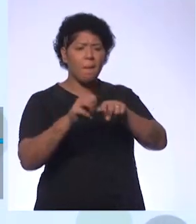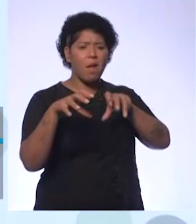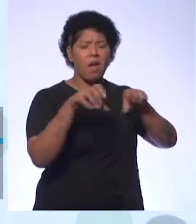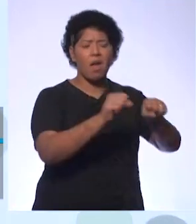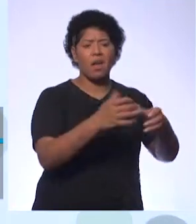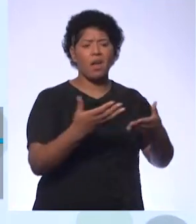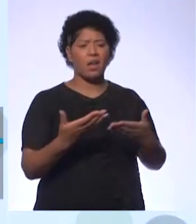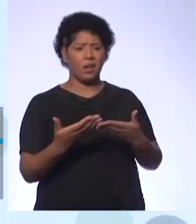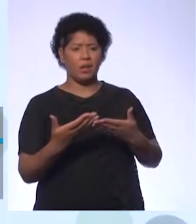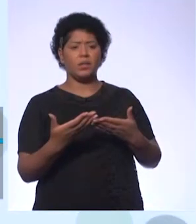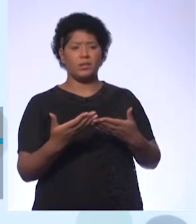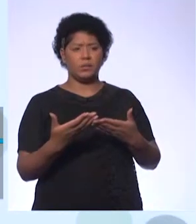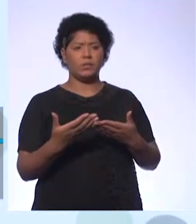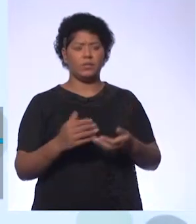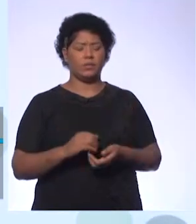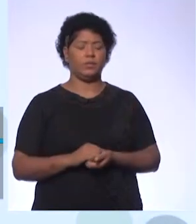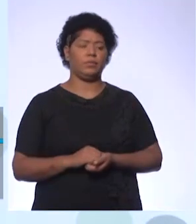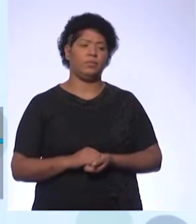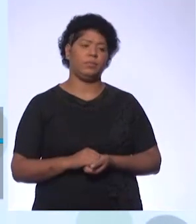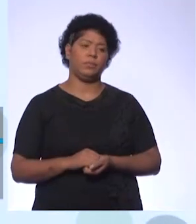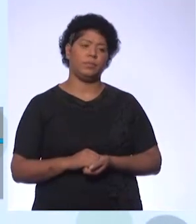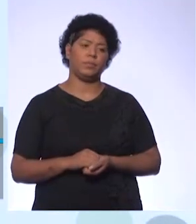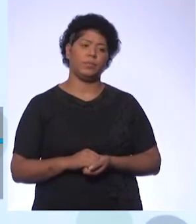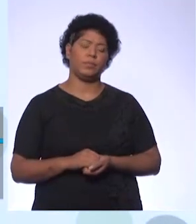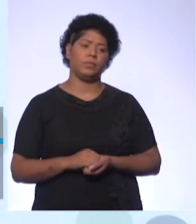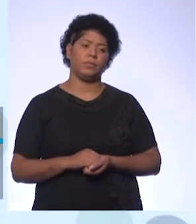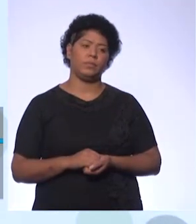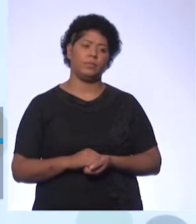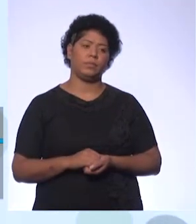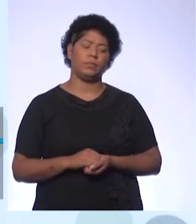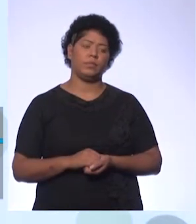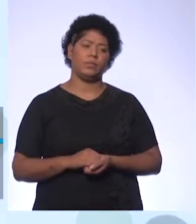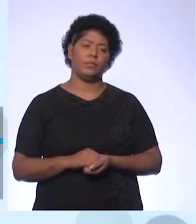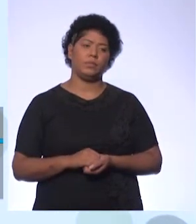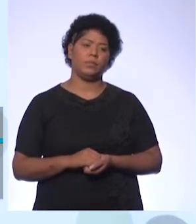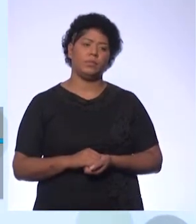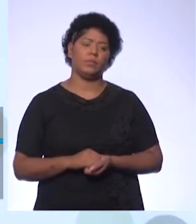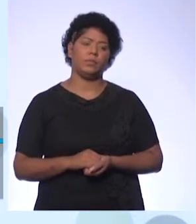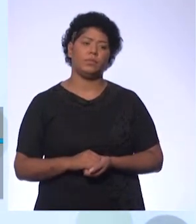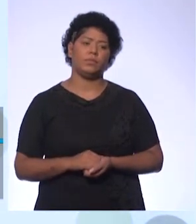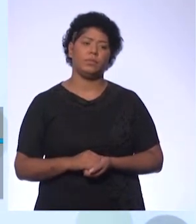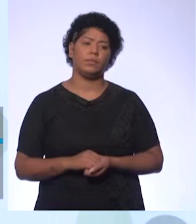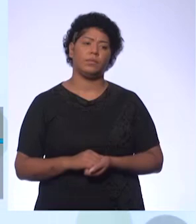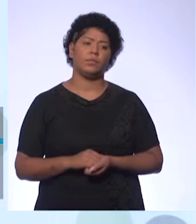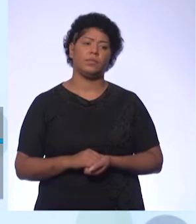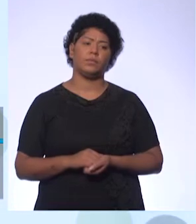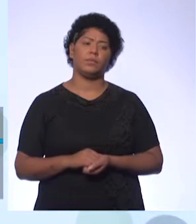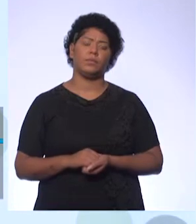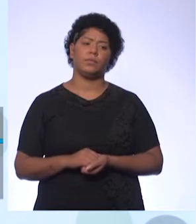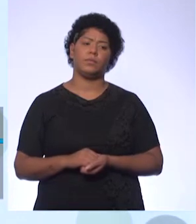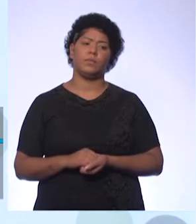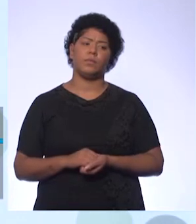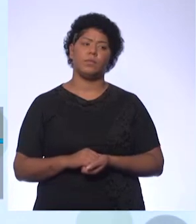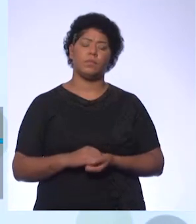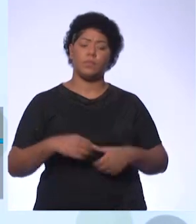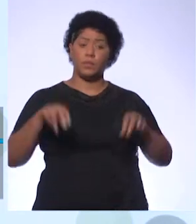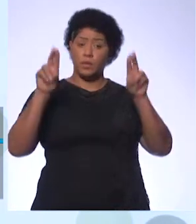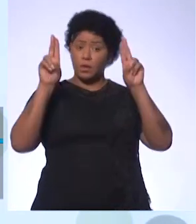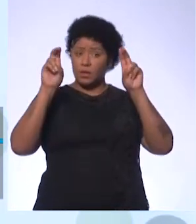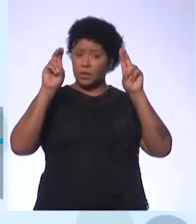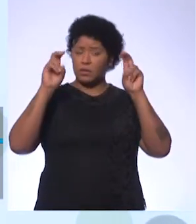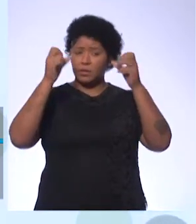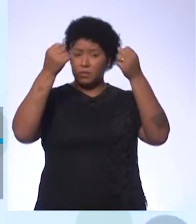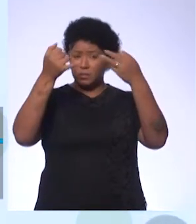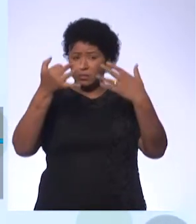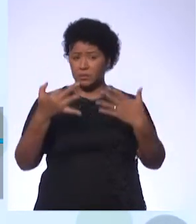processo capitalista que está ali começando, né, na Europa. Bom, eu acho que sobre este assunto,